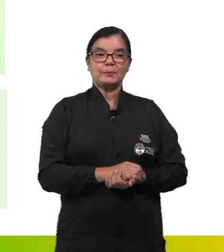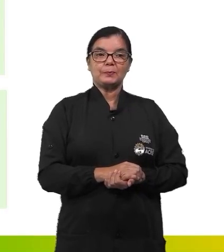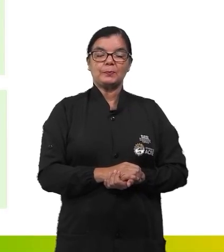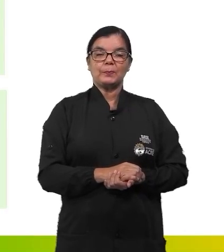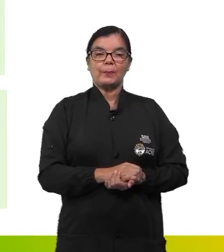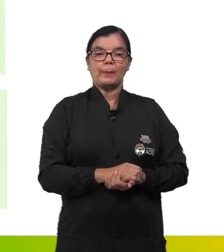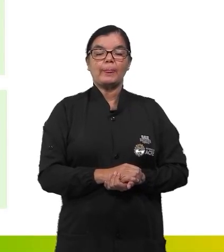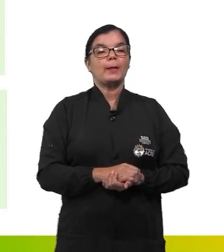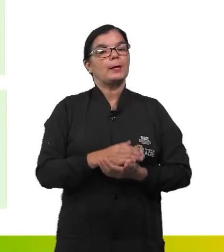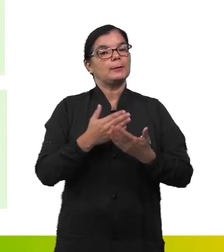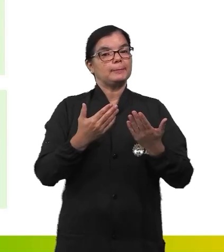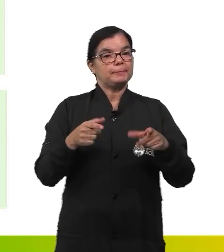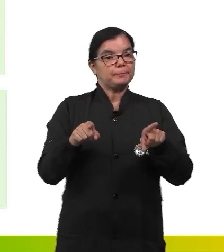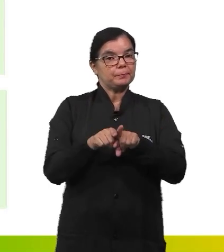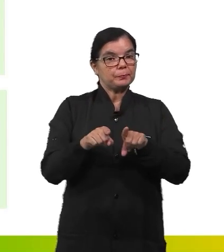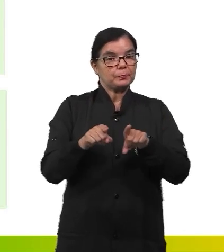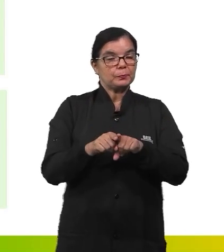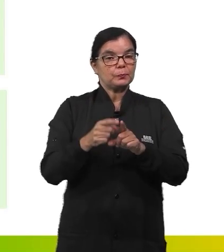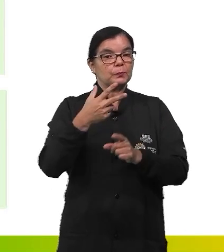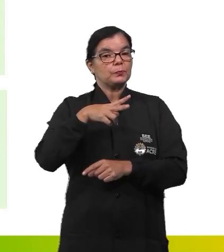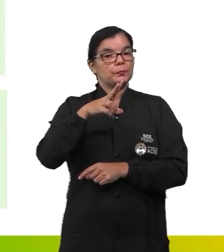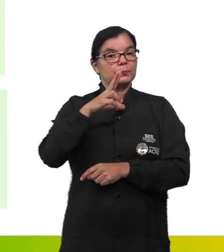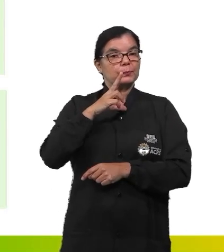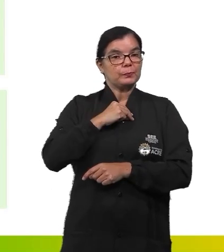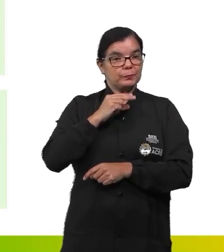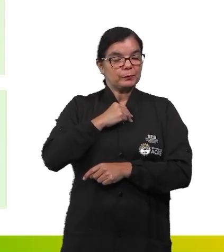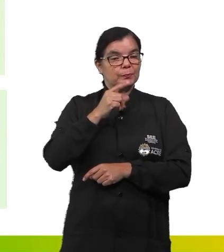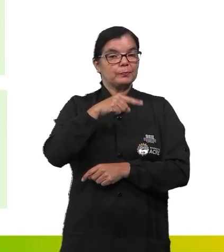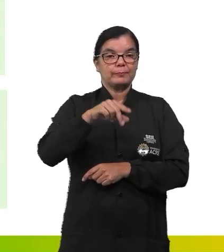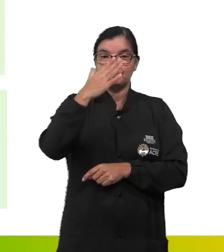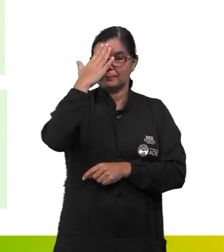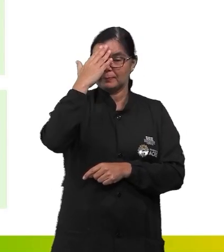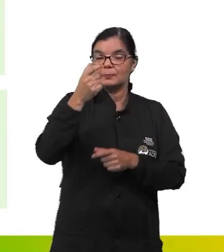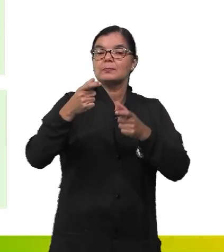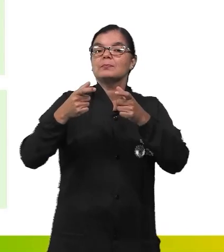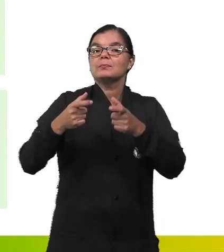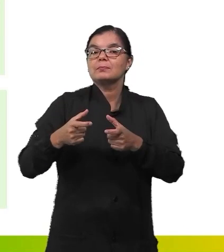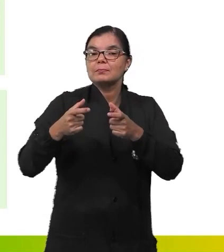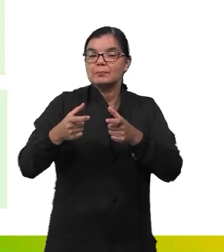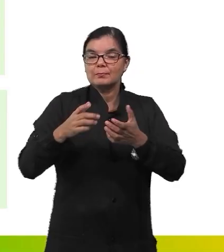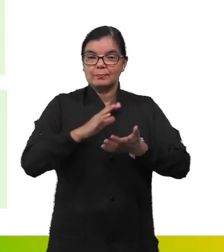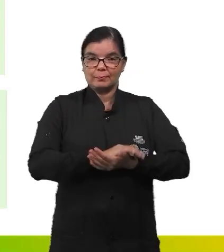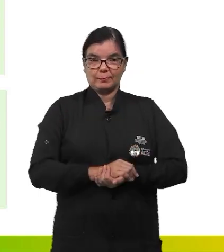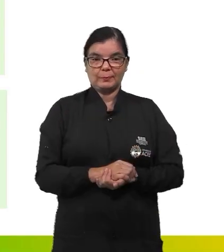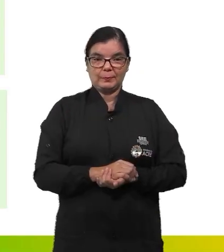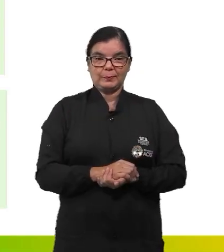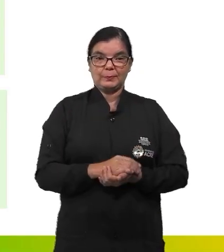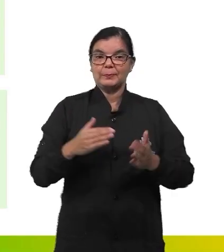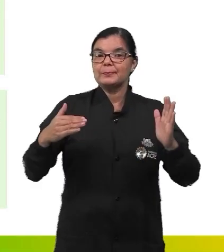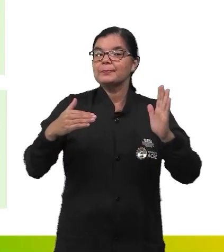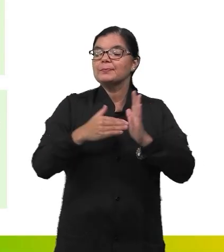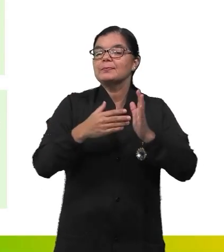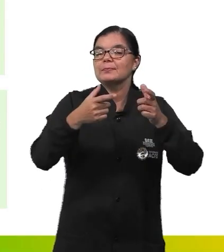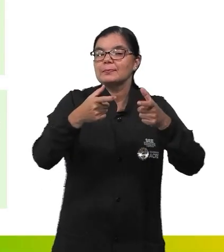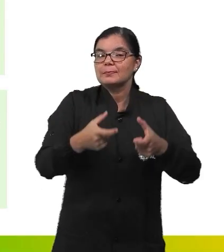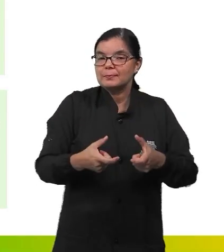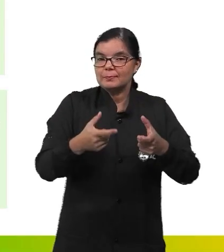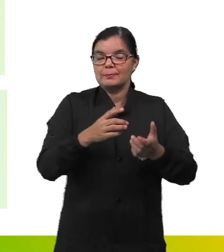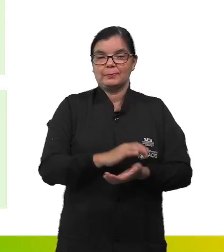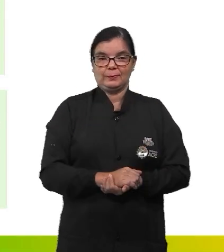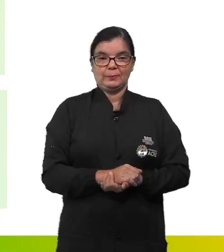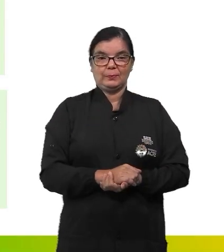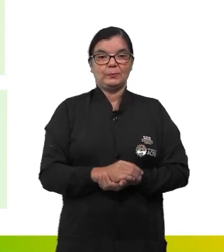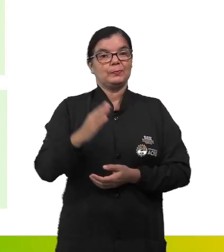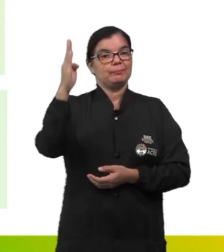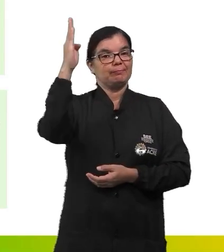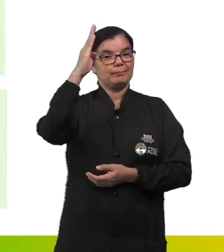Gente, e isso traz os portugueses, como você sabe, aonde? Até onde?